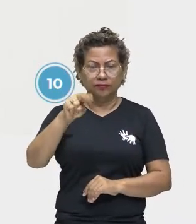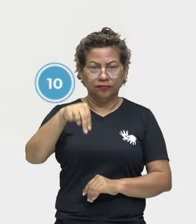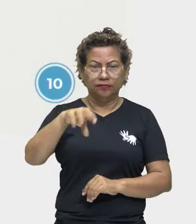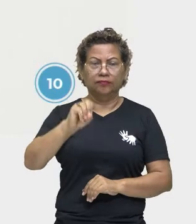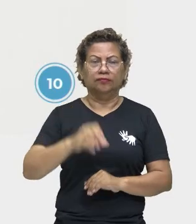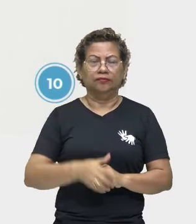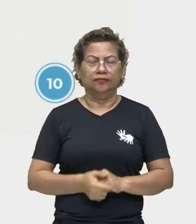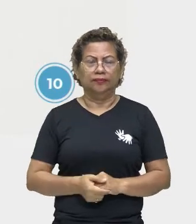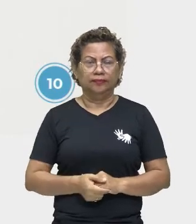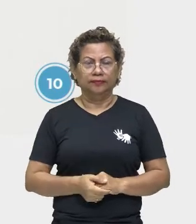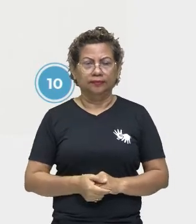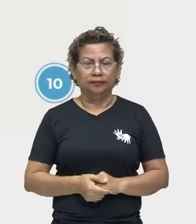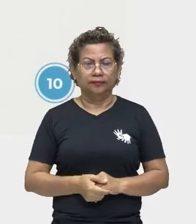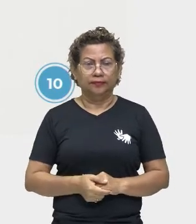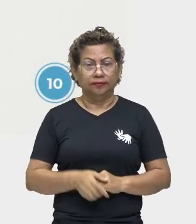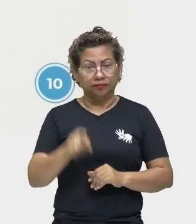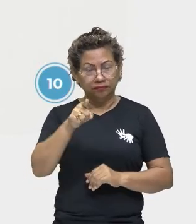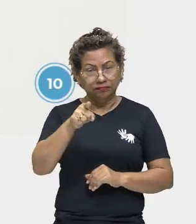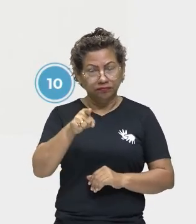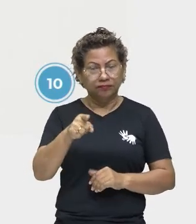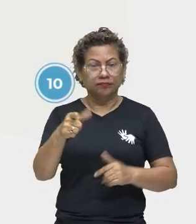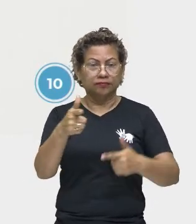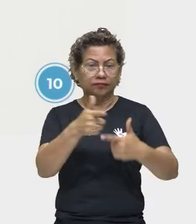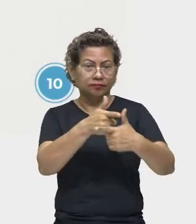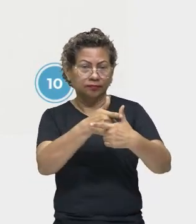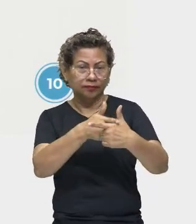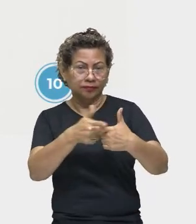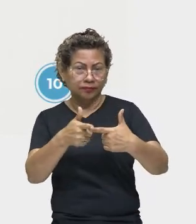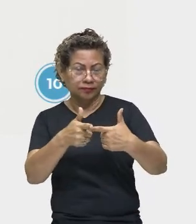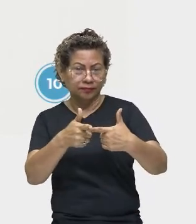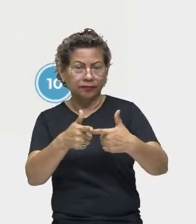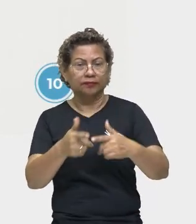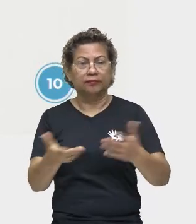Muito bem. Então você divide 360 por 8 igual a